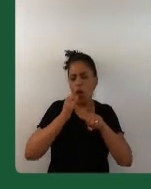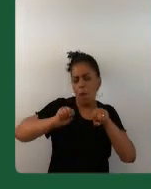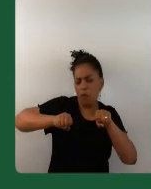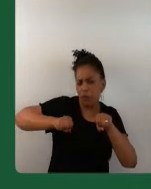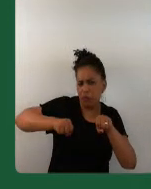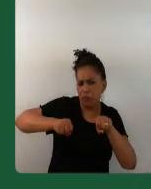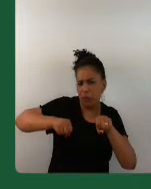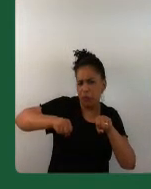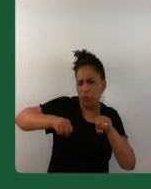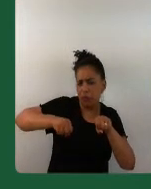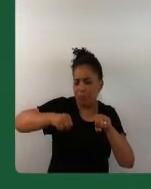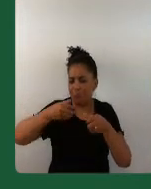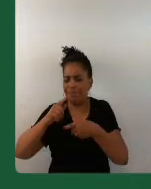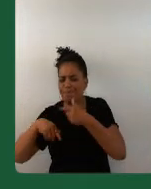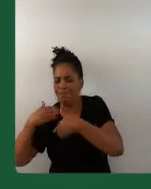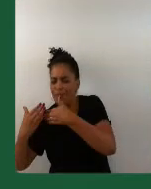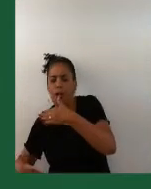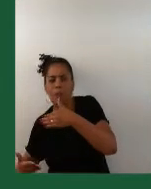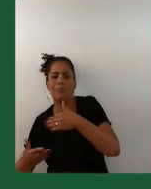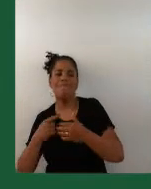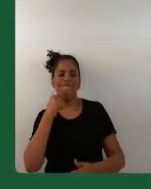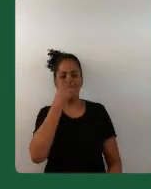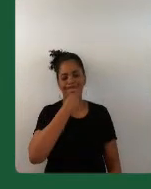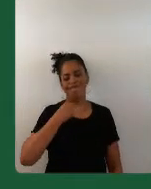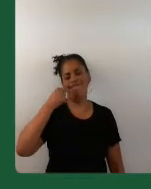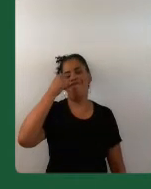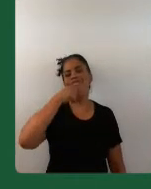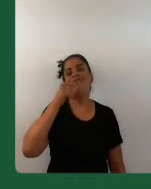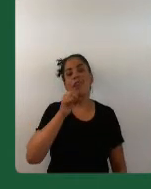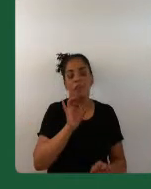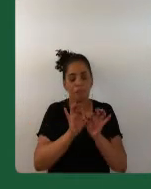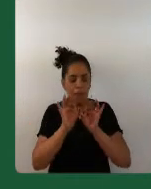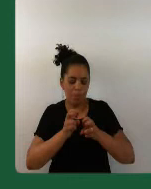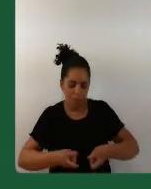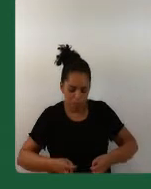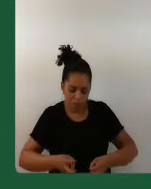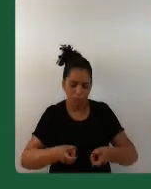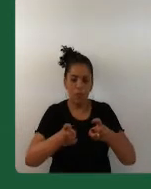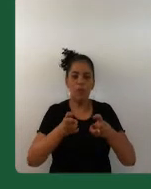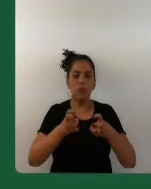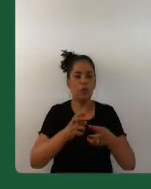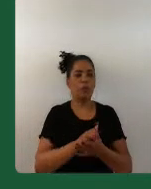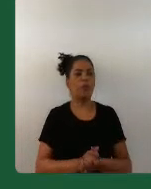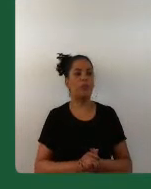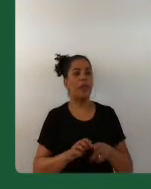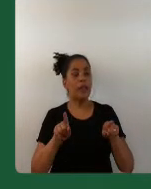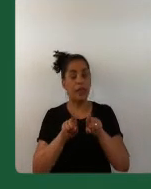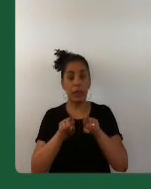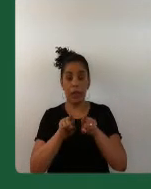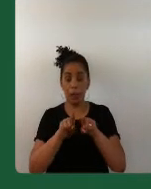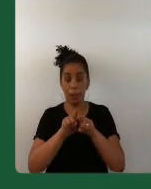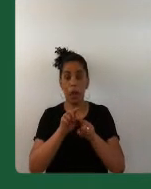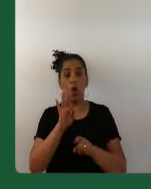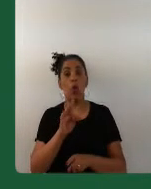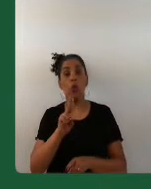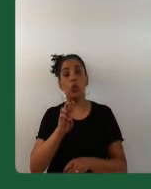a reconstrução de sua face. Também tratamos os tumores, podemos ver um senhor com lábio, tumor